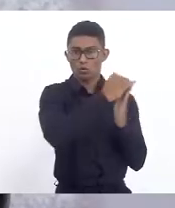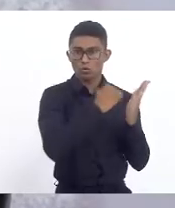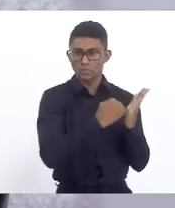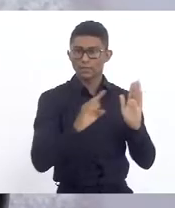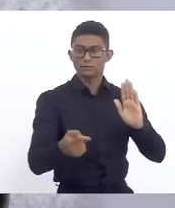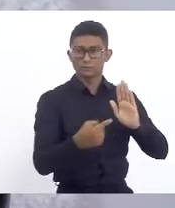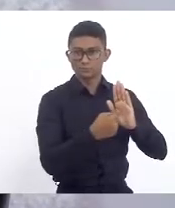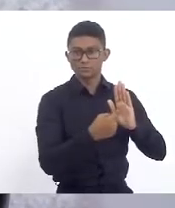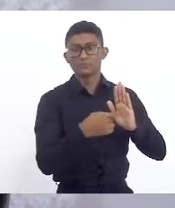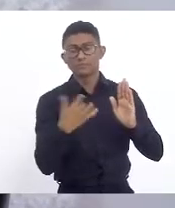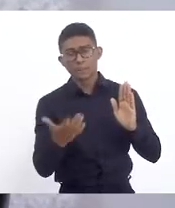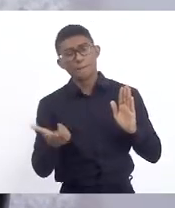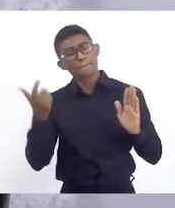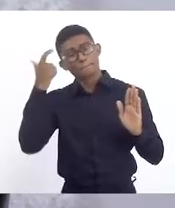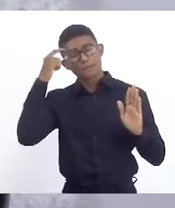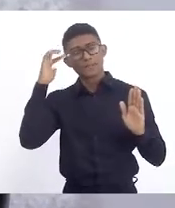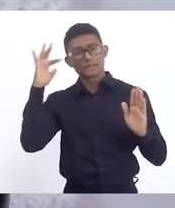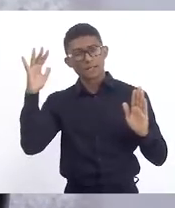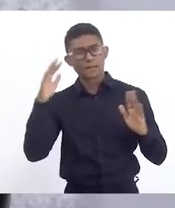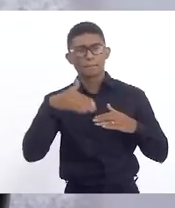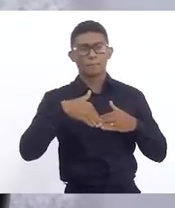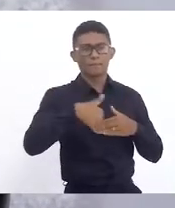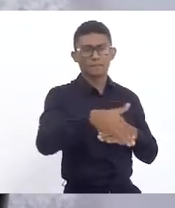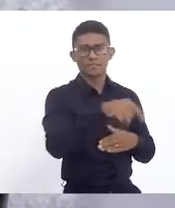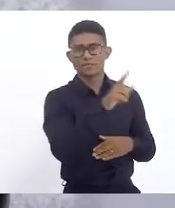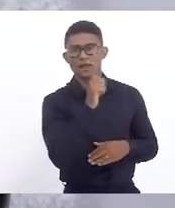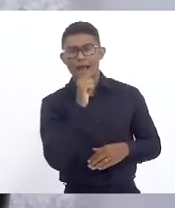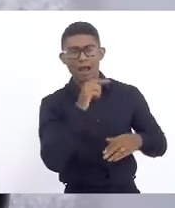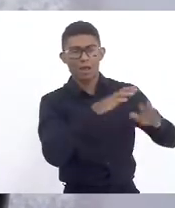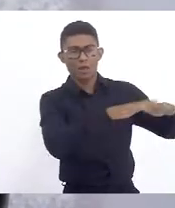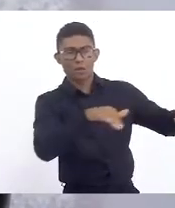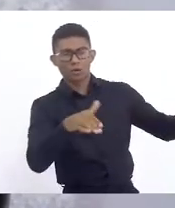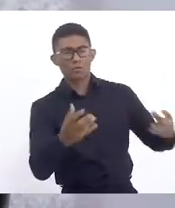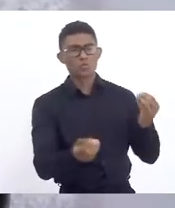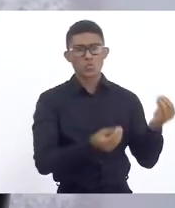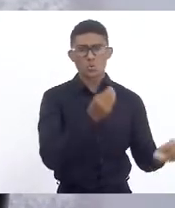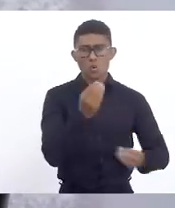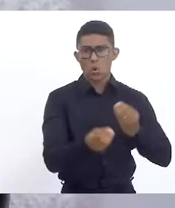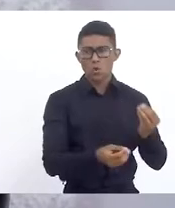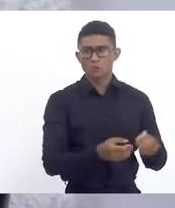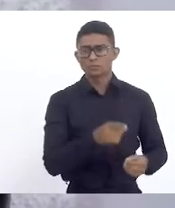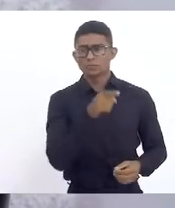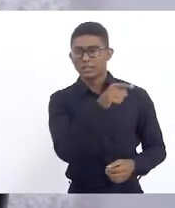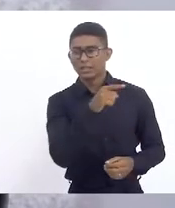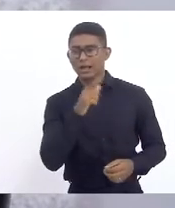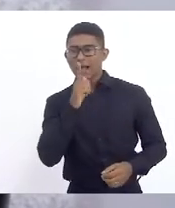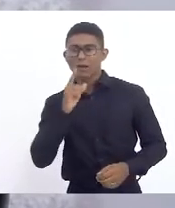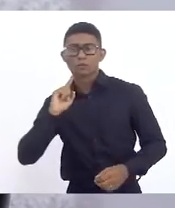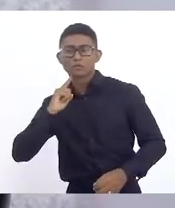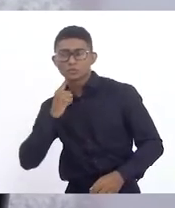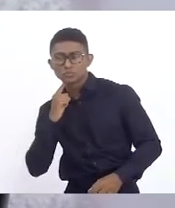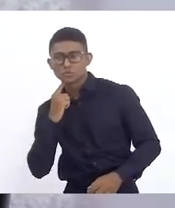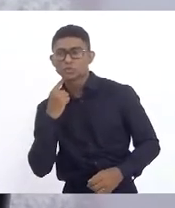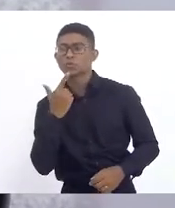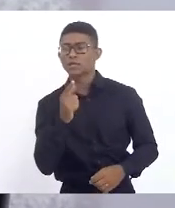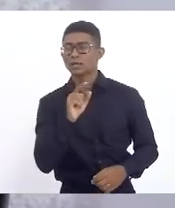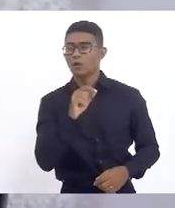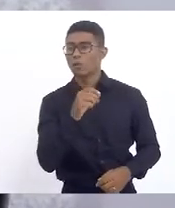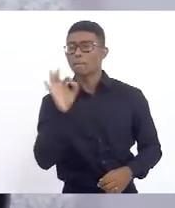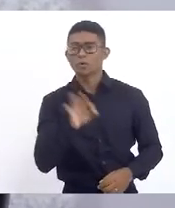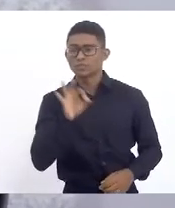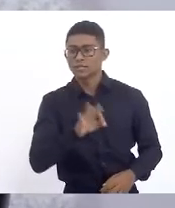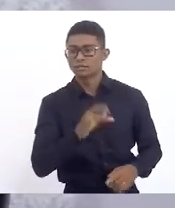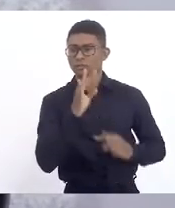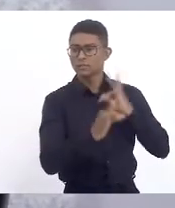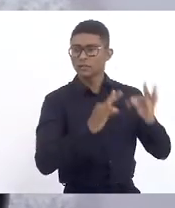faz modelagem, como é que vai estar a água quando 30% do esgoto coletado de Nova Iguaçu for tratado, quando